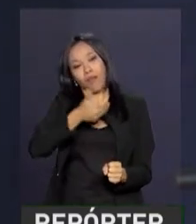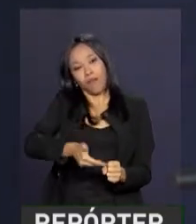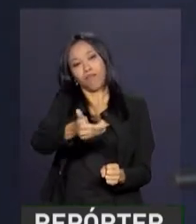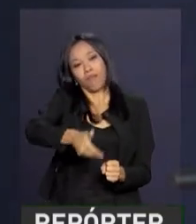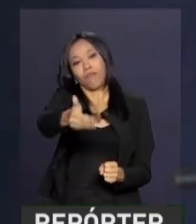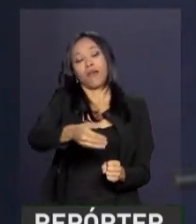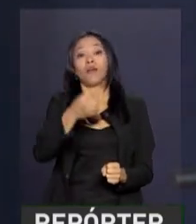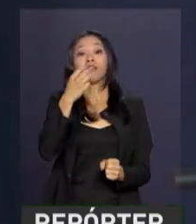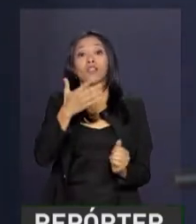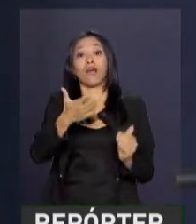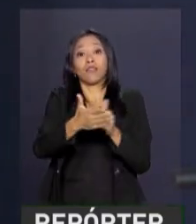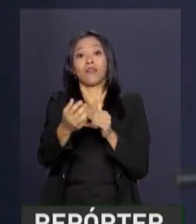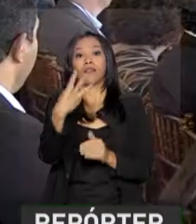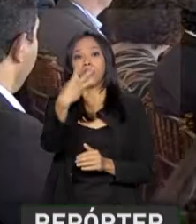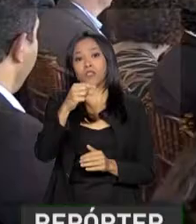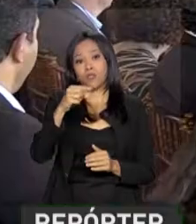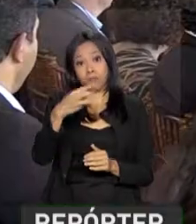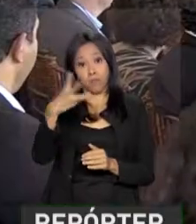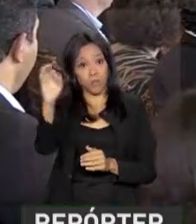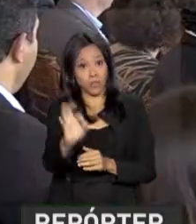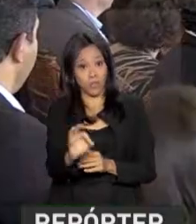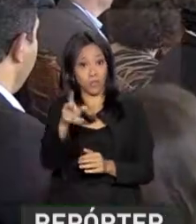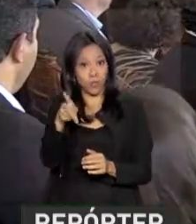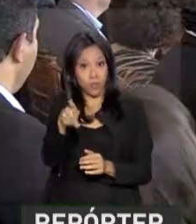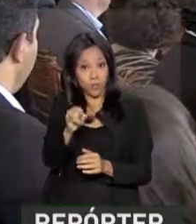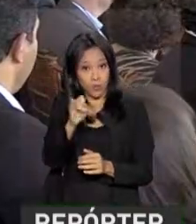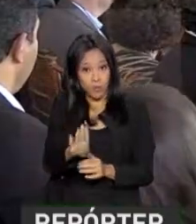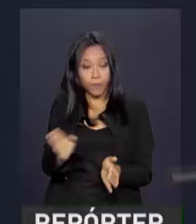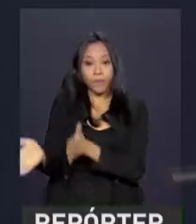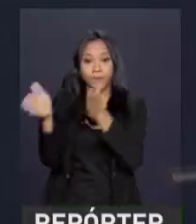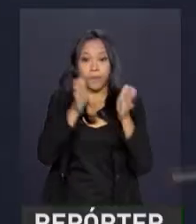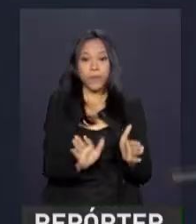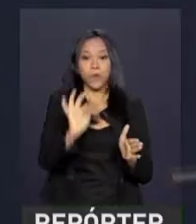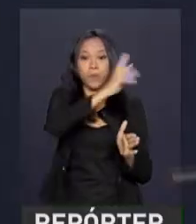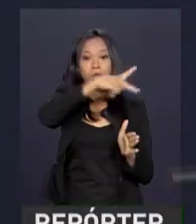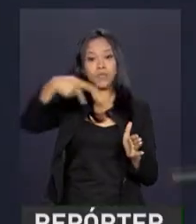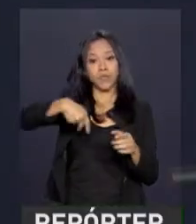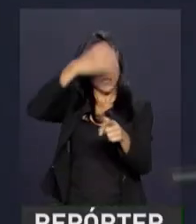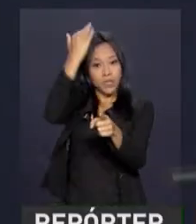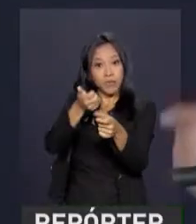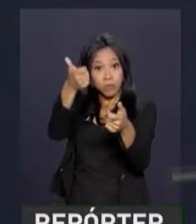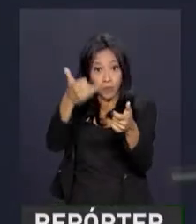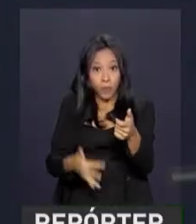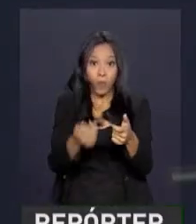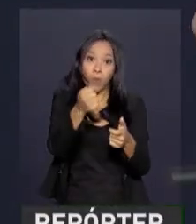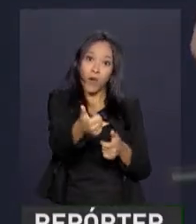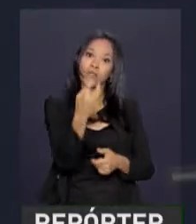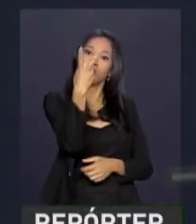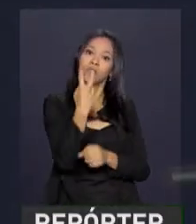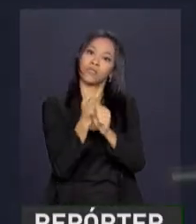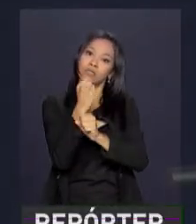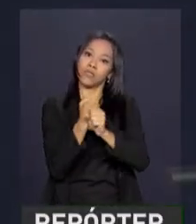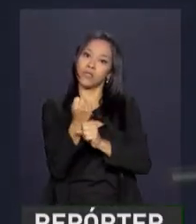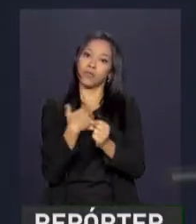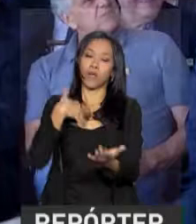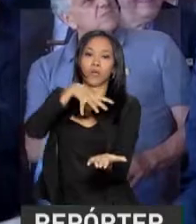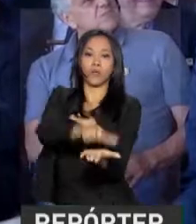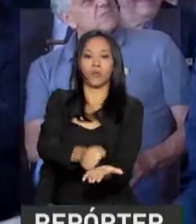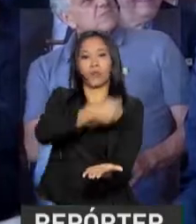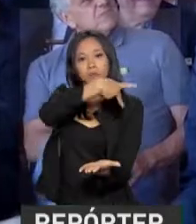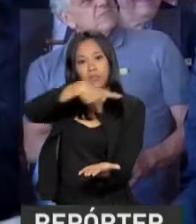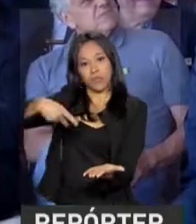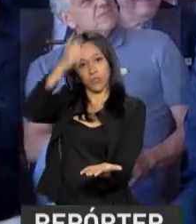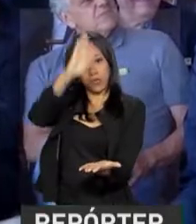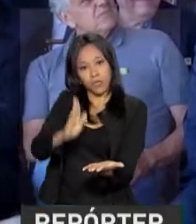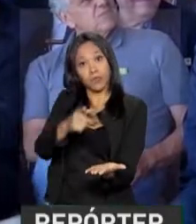3% do pib michel temer também falou sobre os quase dois anos na presidência da república não adiantou que o